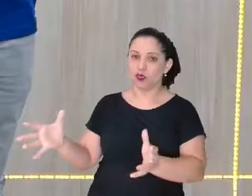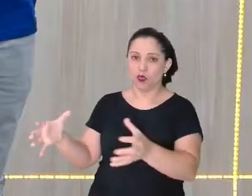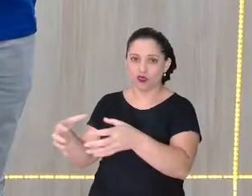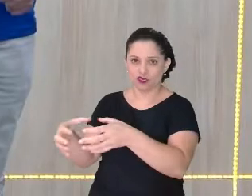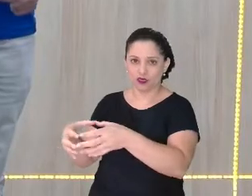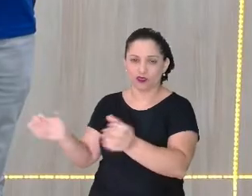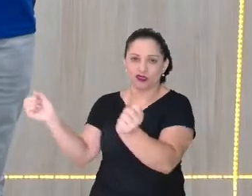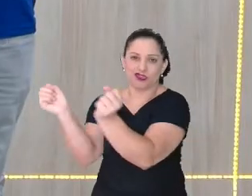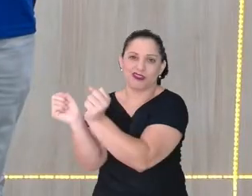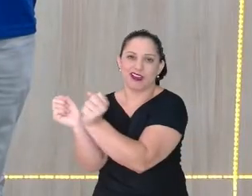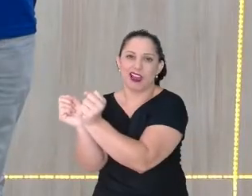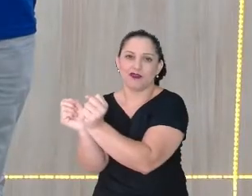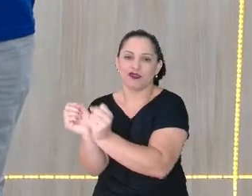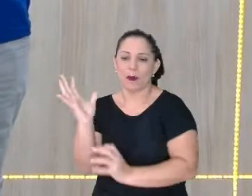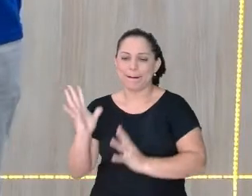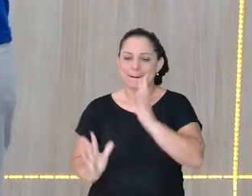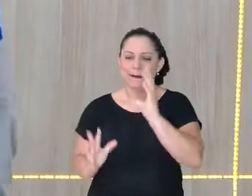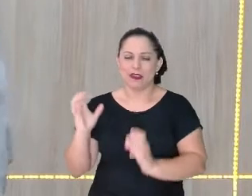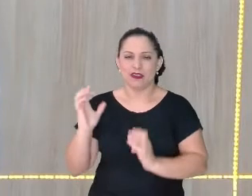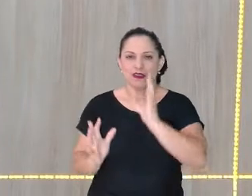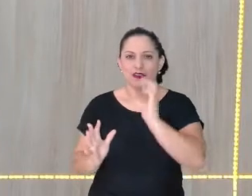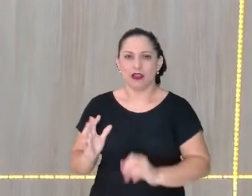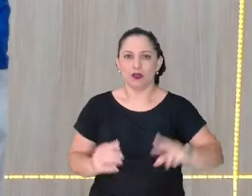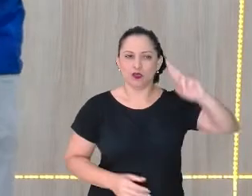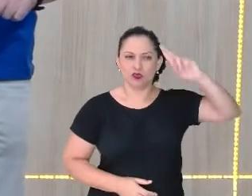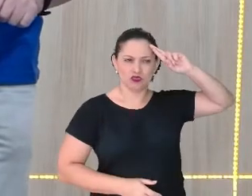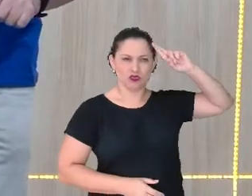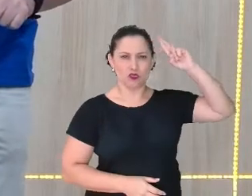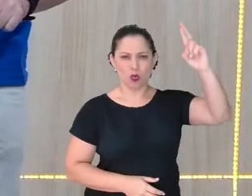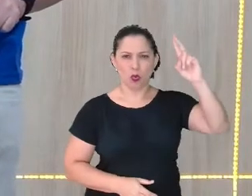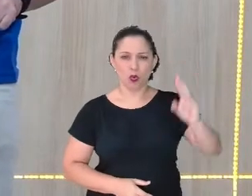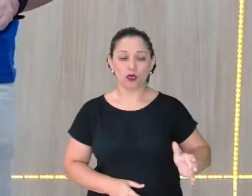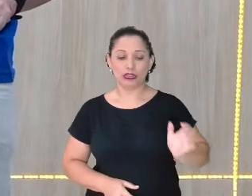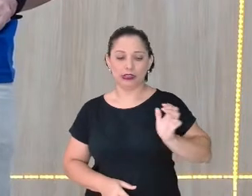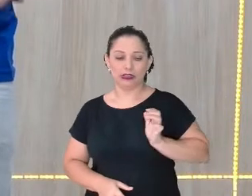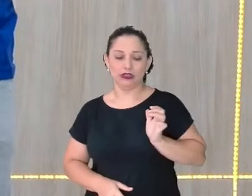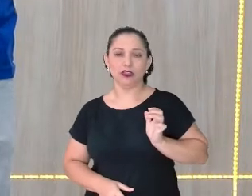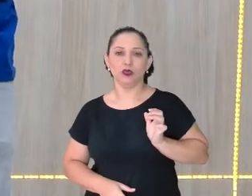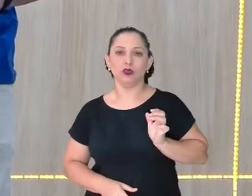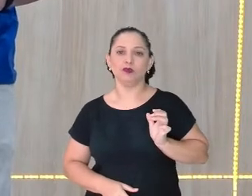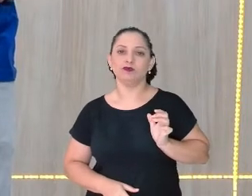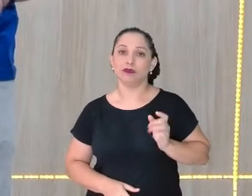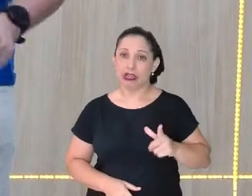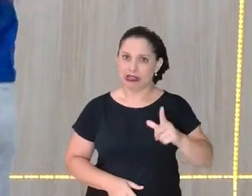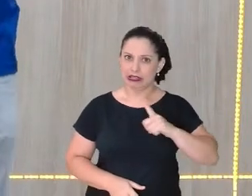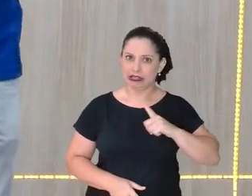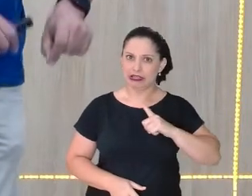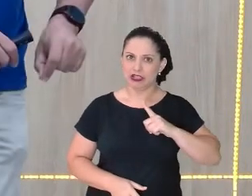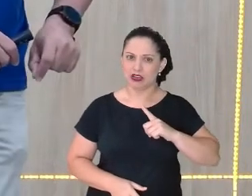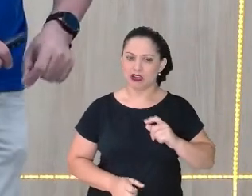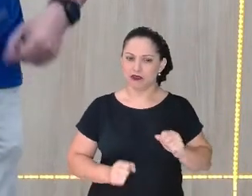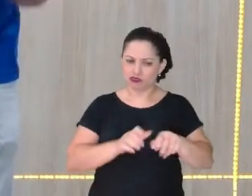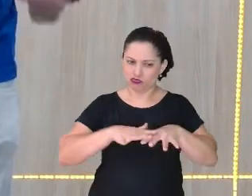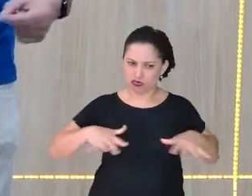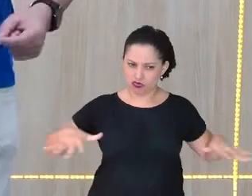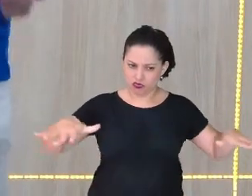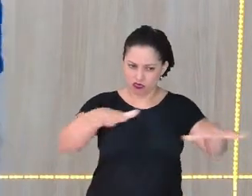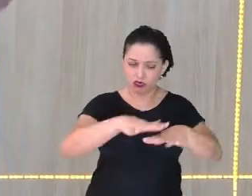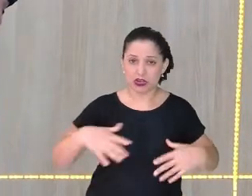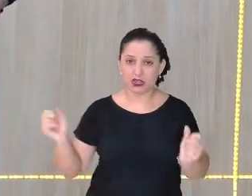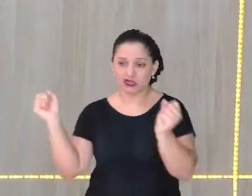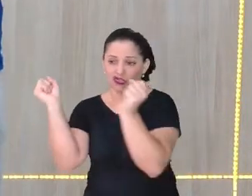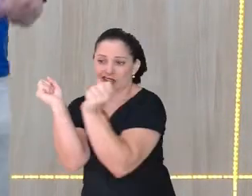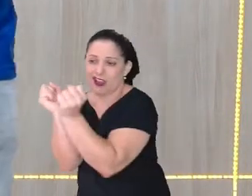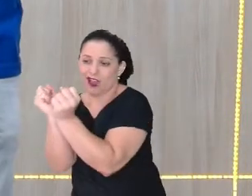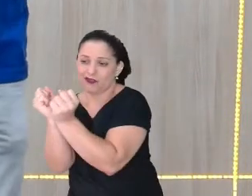briga. Então, os senhores que tinham as propriedades dos escravos e os escravos se submetiam a essa dominação do